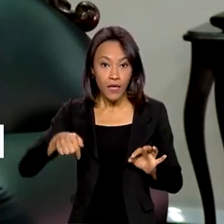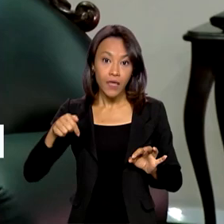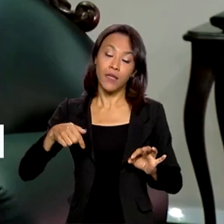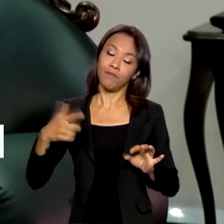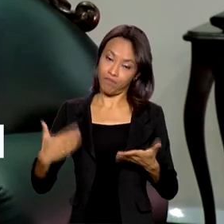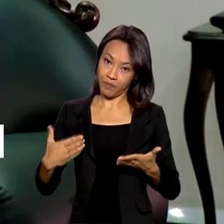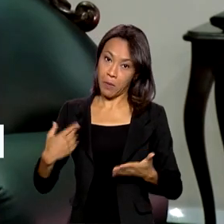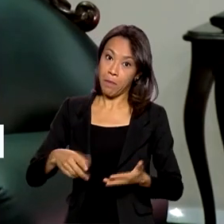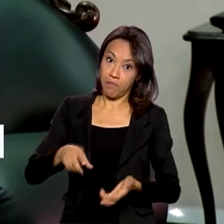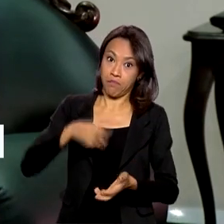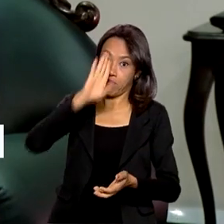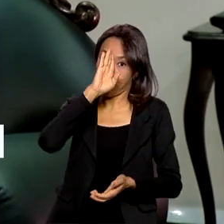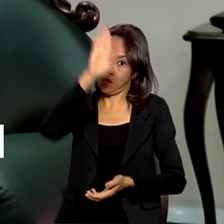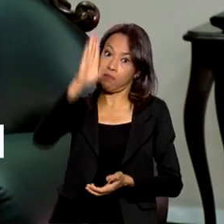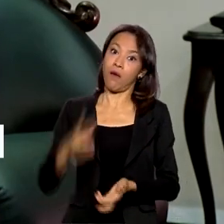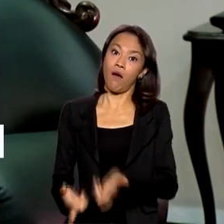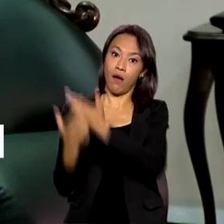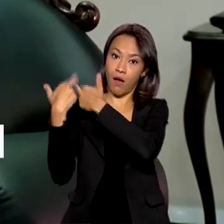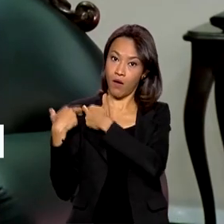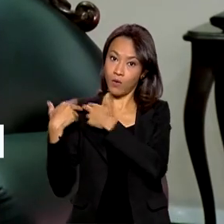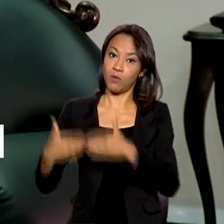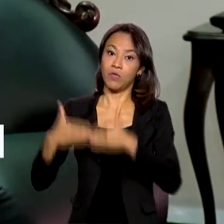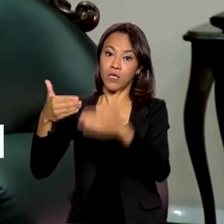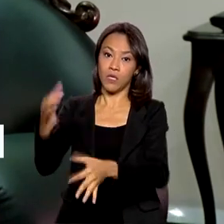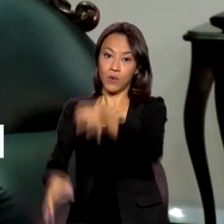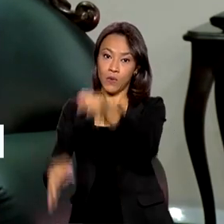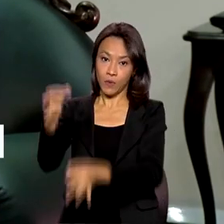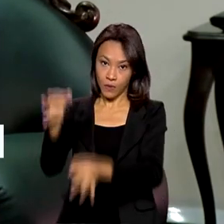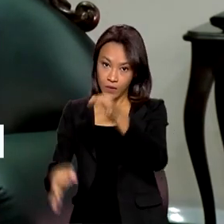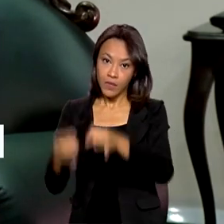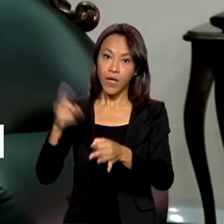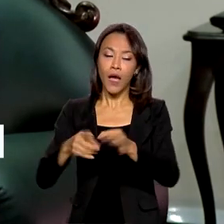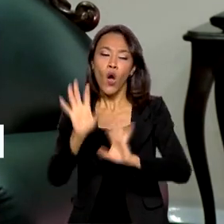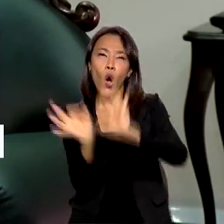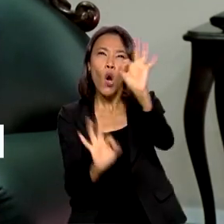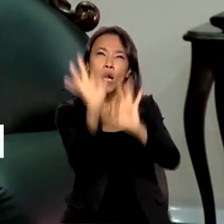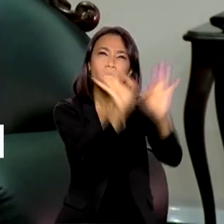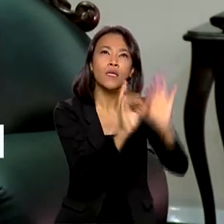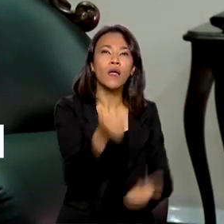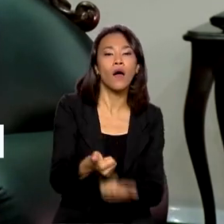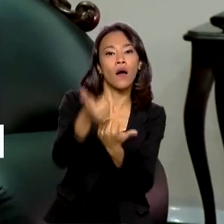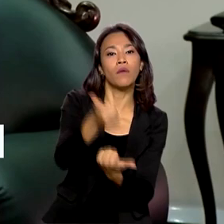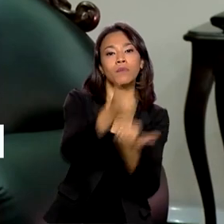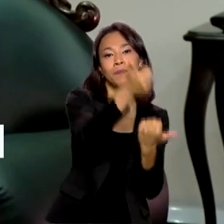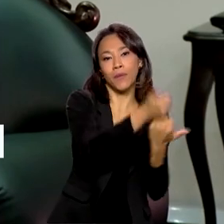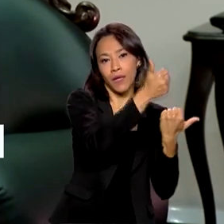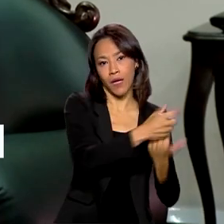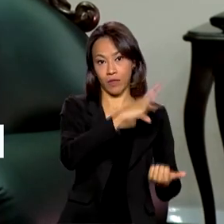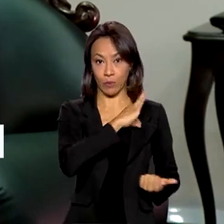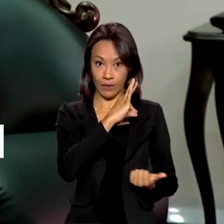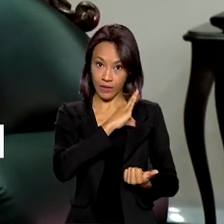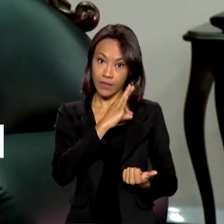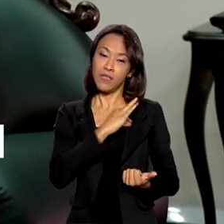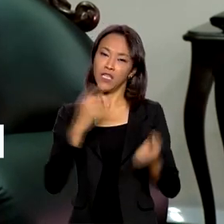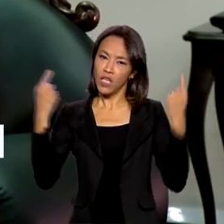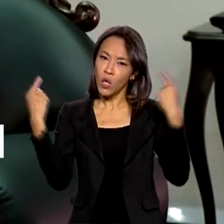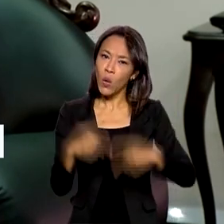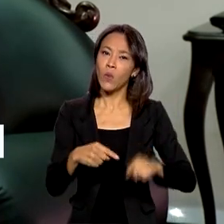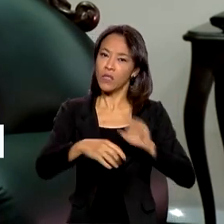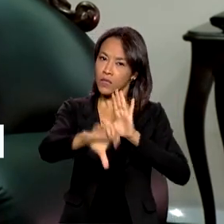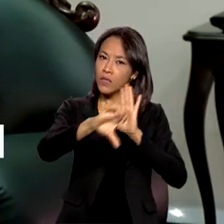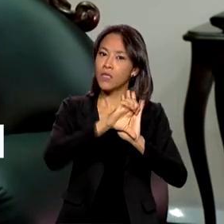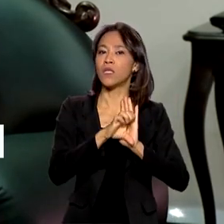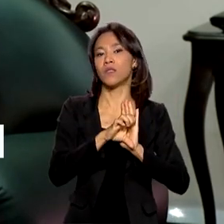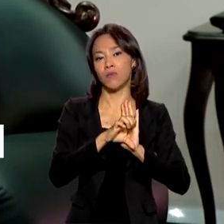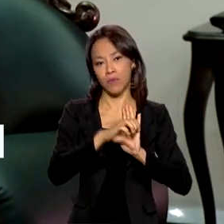da Justiça uma das principais atribuições é estruturar as polícias estruturais se a essa rede de combate ao Crime Organizado no Brasil